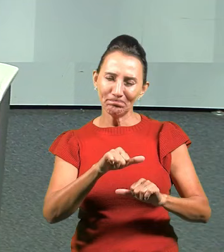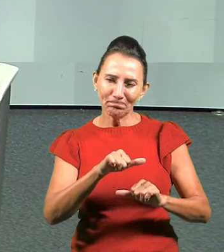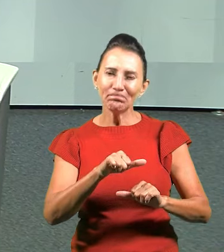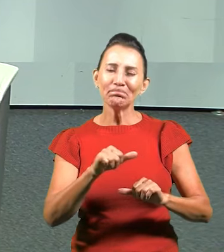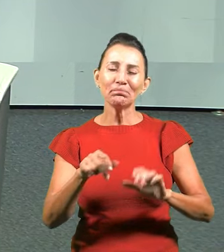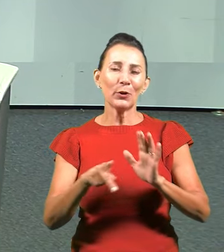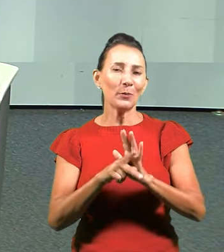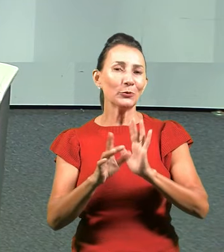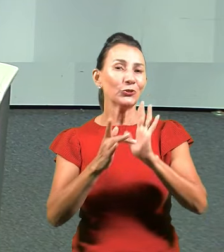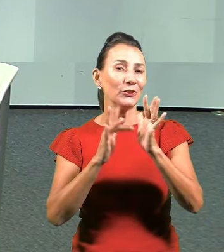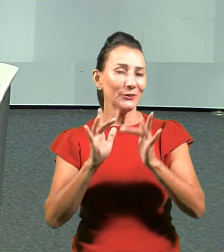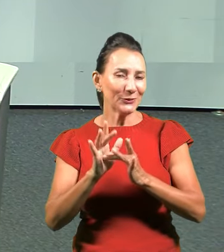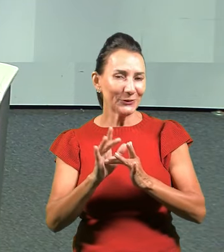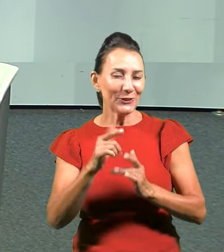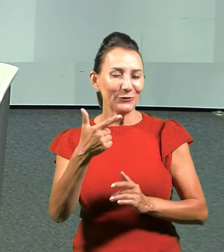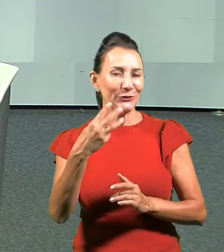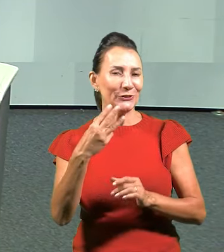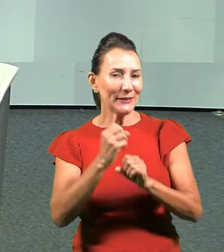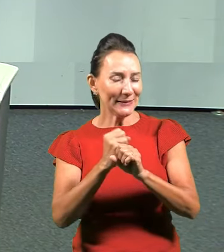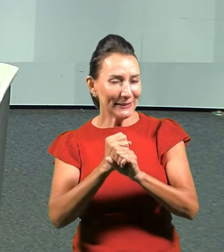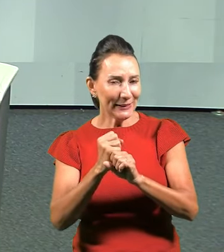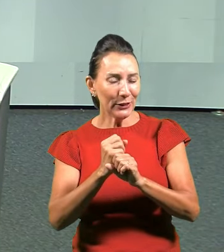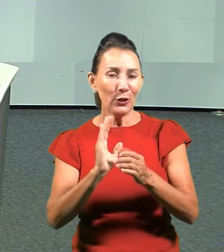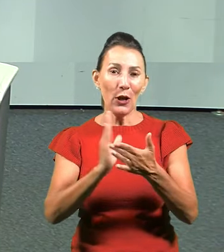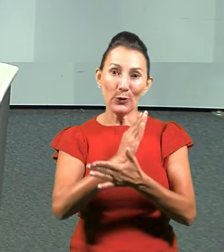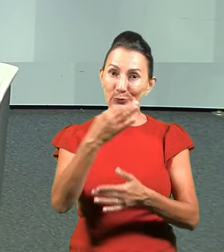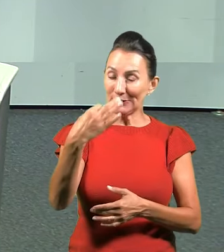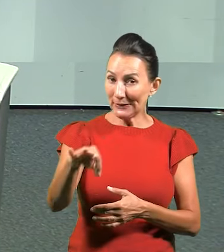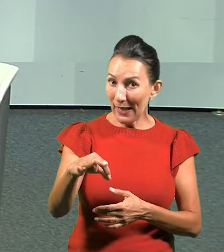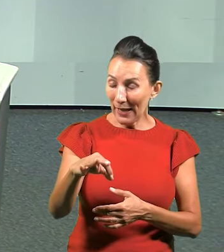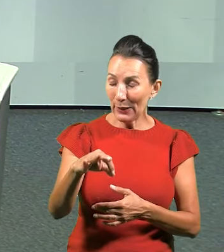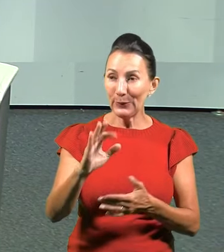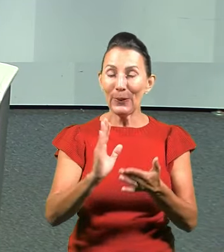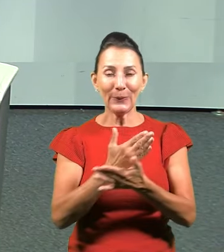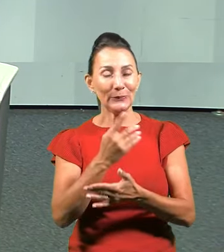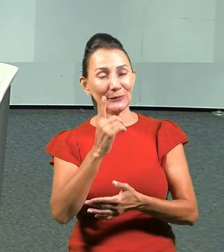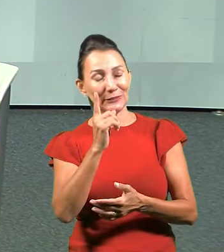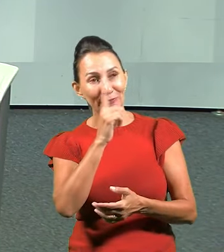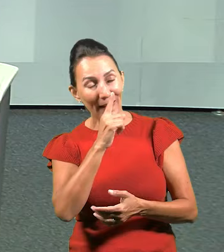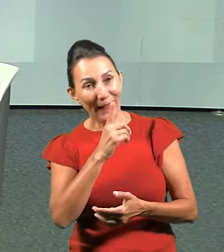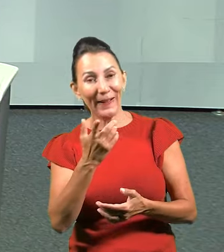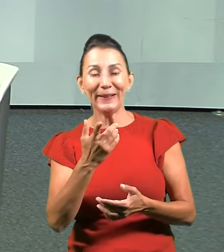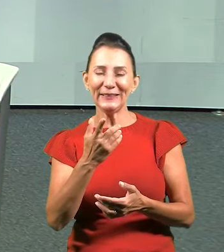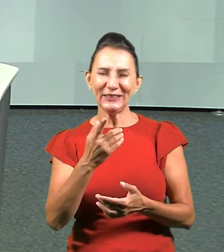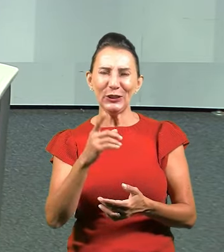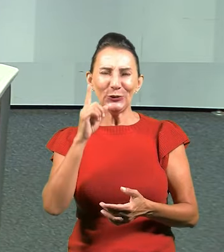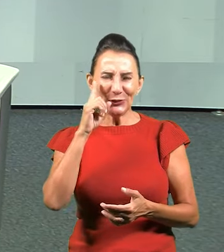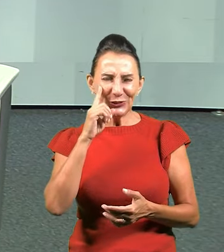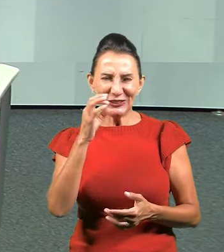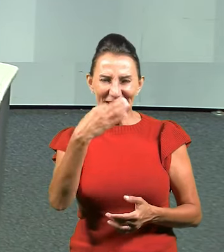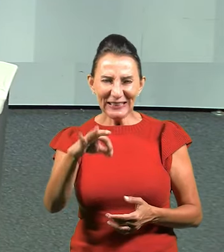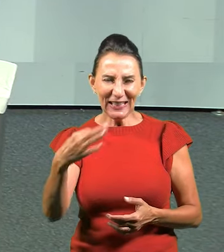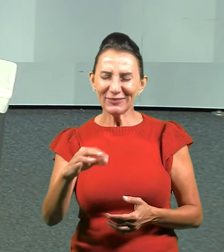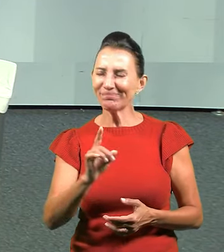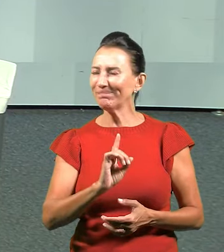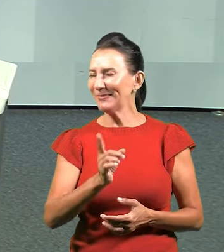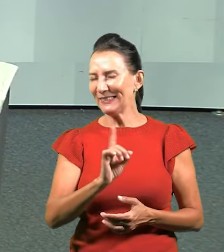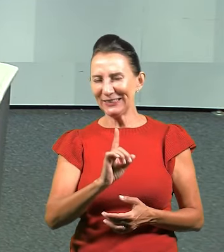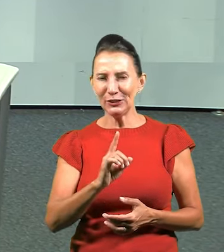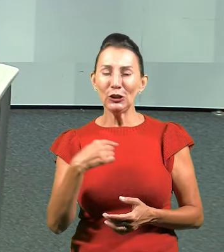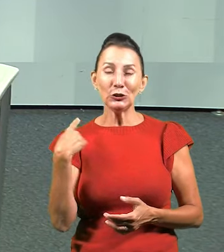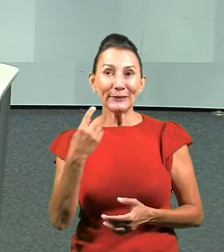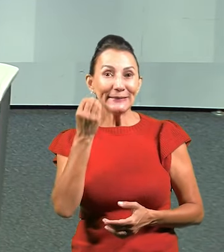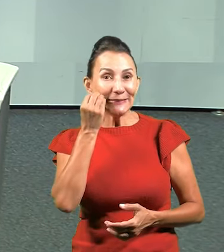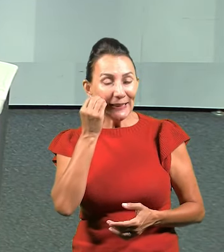estamos aqui, há 23 anos, com alguns erros, com alguns acertos, não acertamos todos os dias, não é verdade, Neuza? Mas a gente